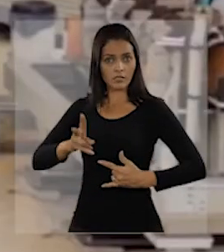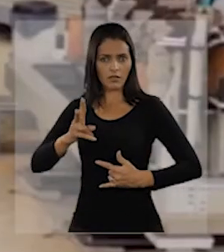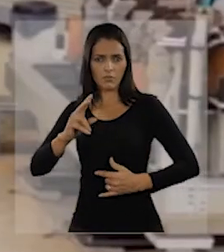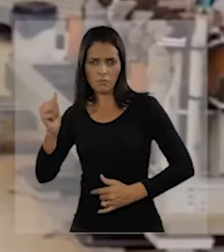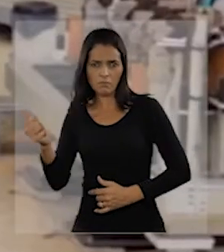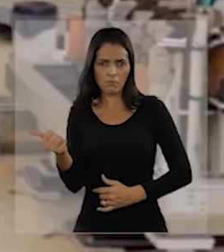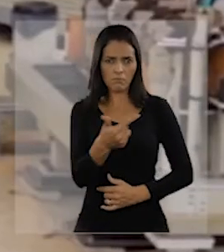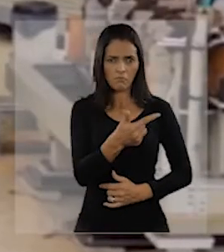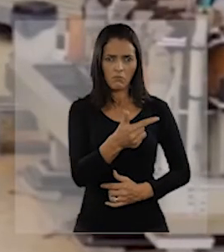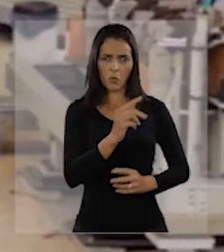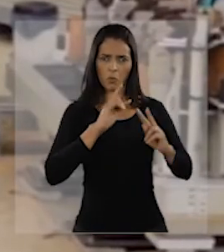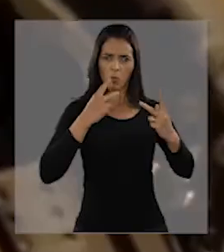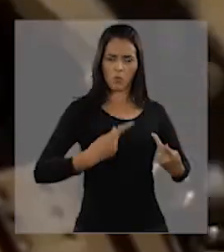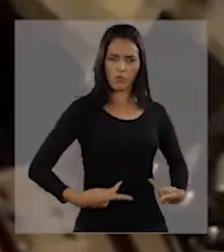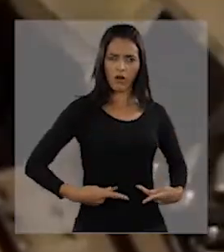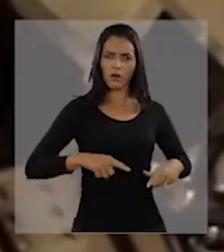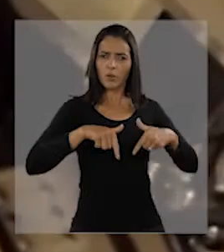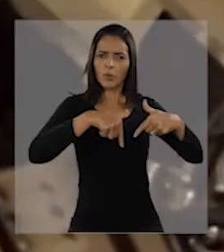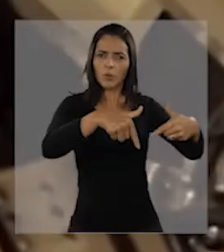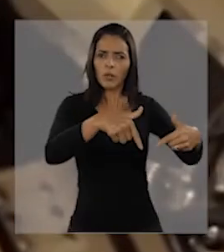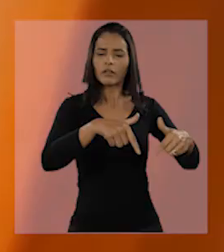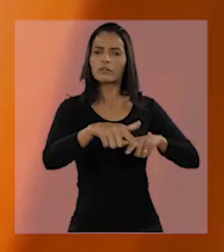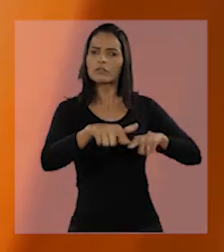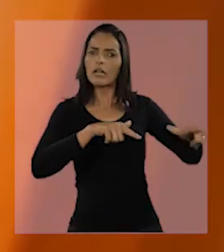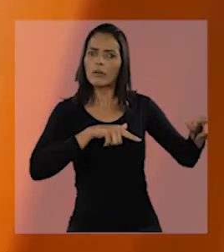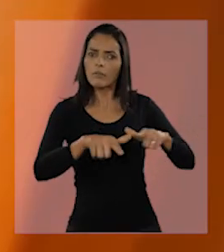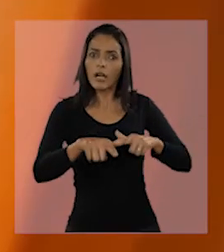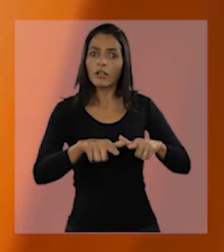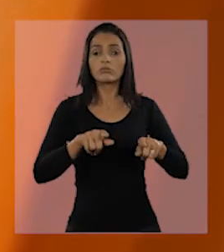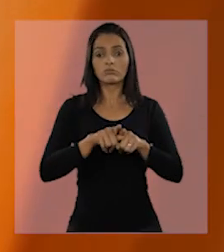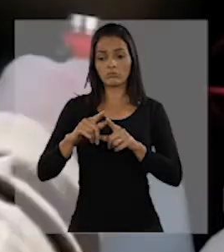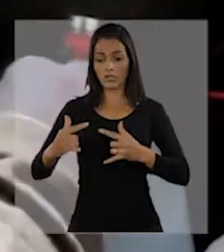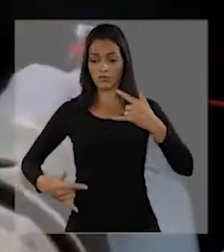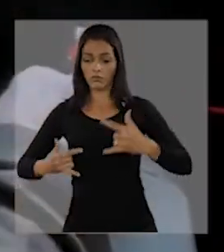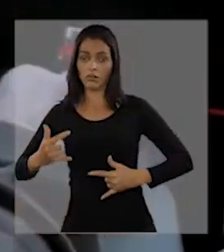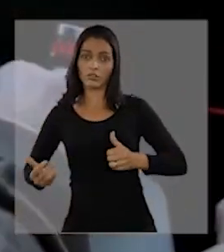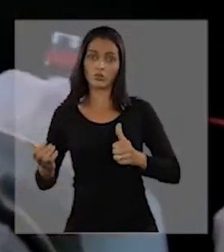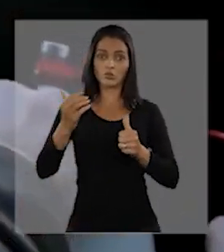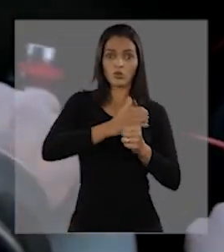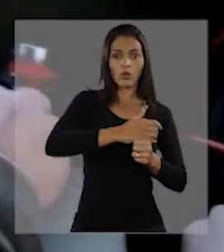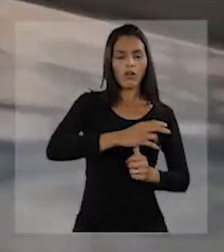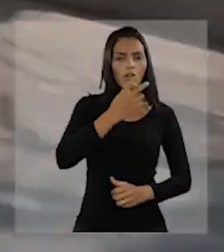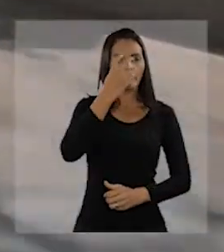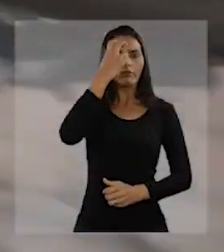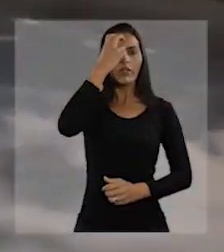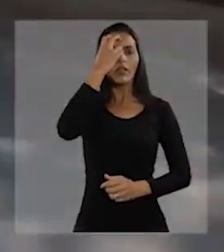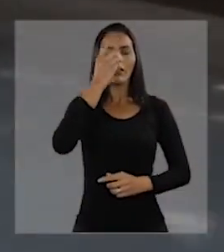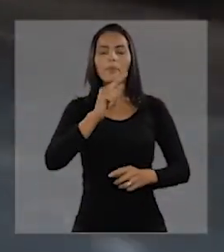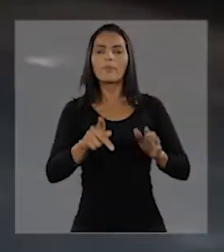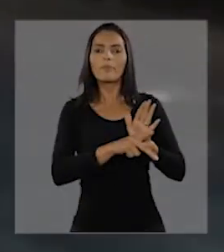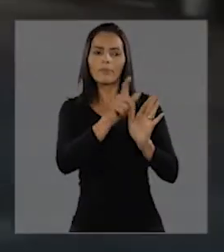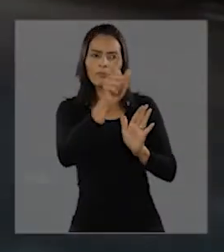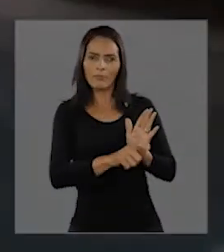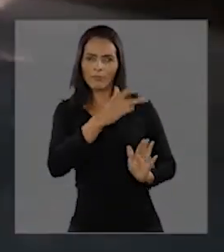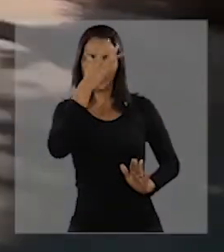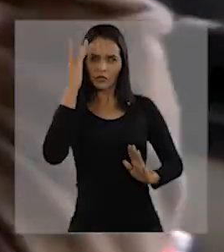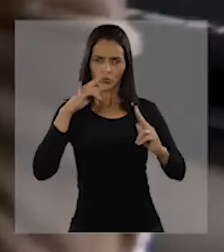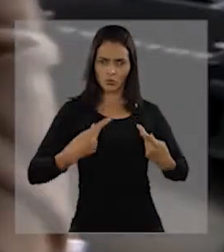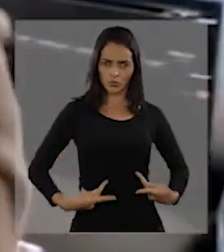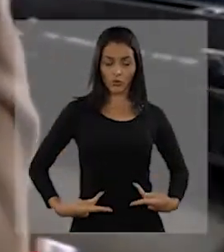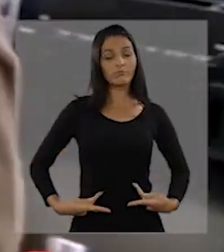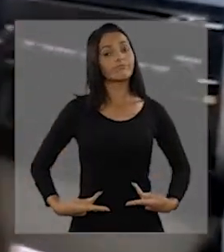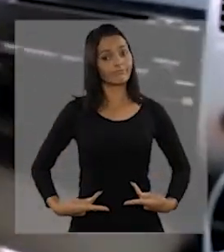é sempre melhor do que um ser humano na execução de tarefas e que ela pode substituir a inteligência produtiva de uma